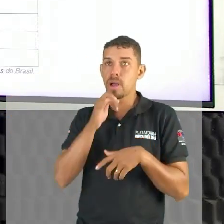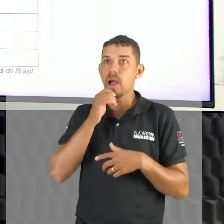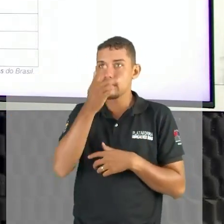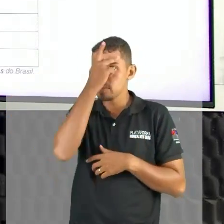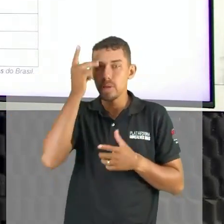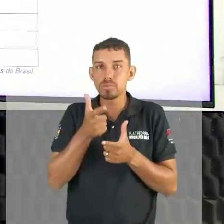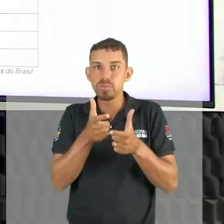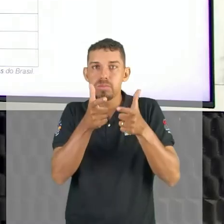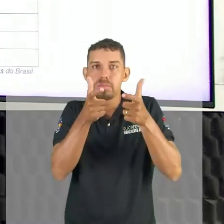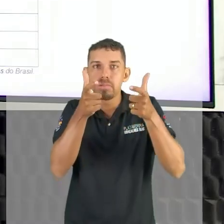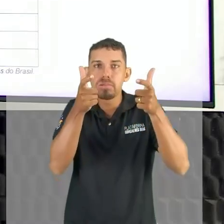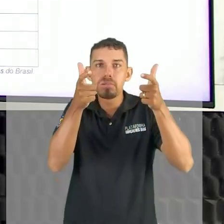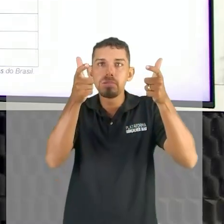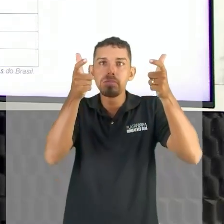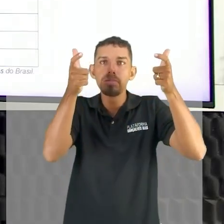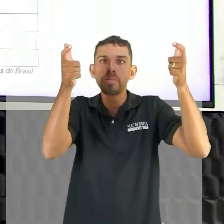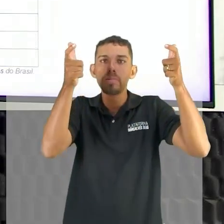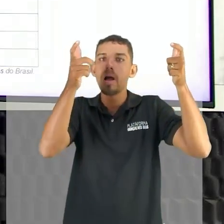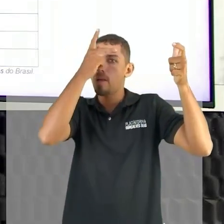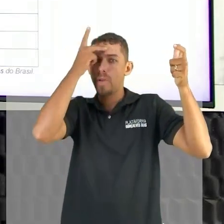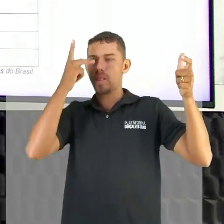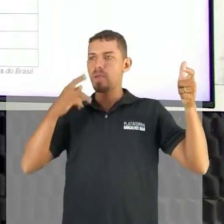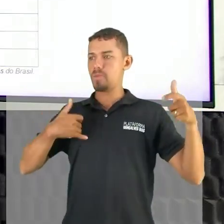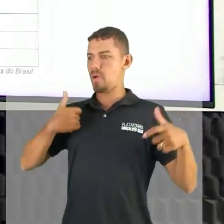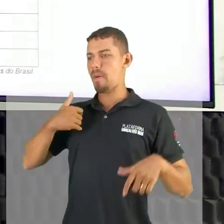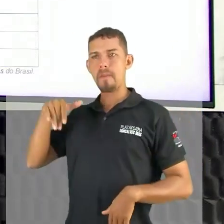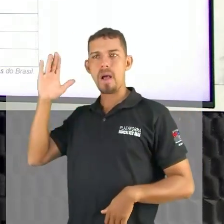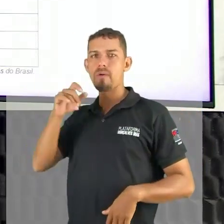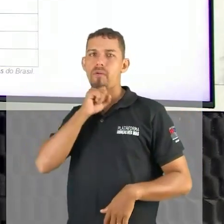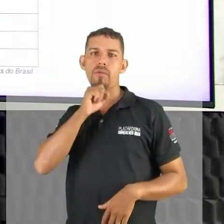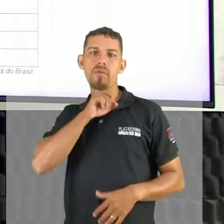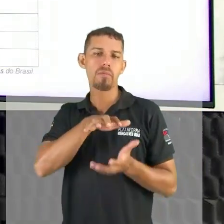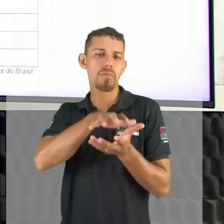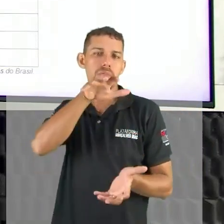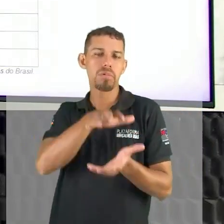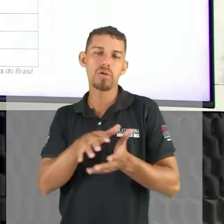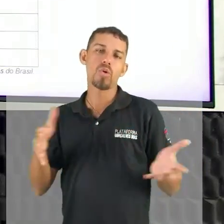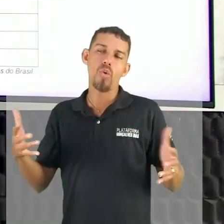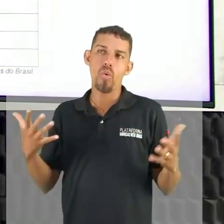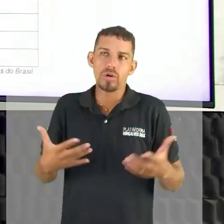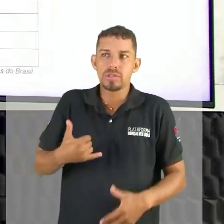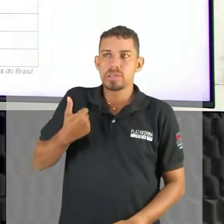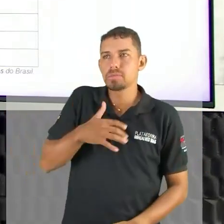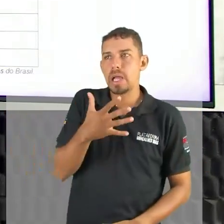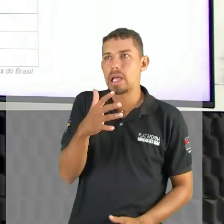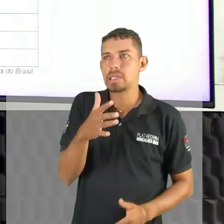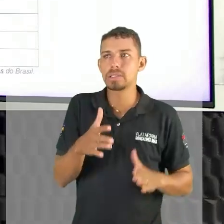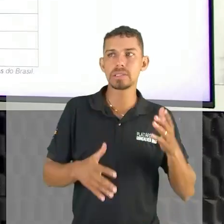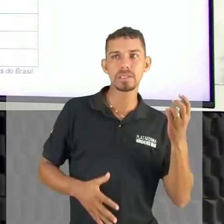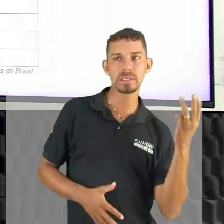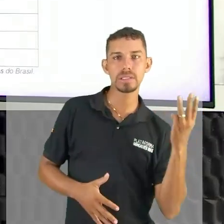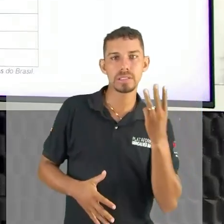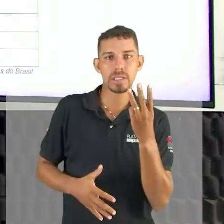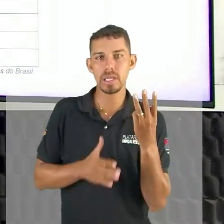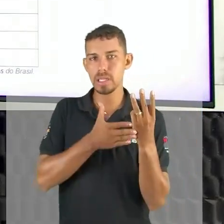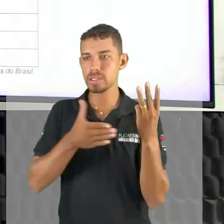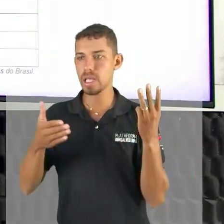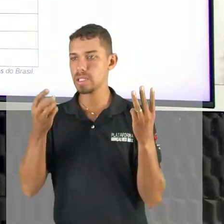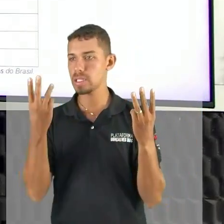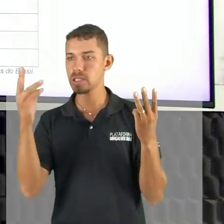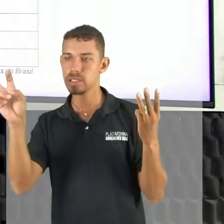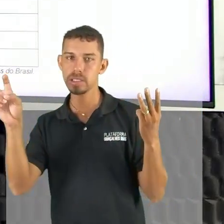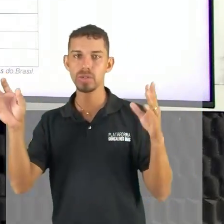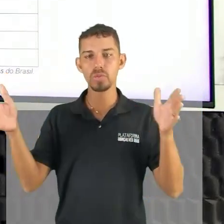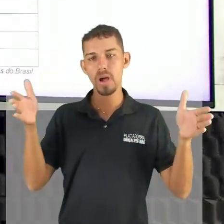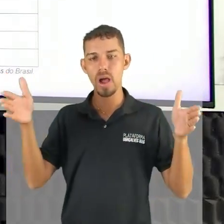que a nossa população está mais madura. Hoje, a idade média do brasileiro já está em torno de 33 a 35